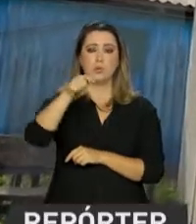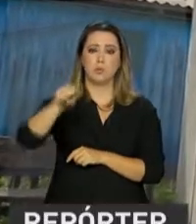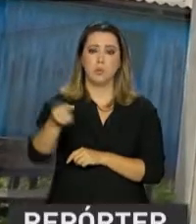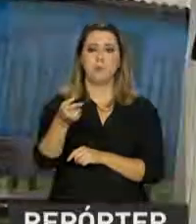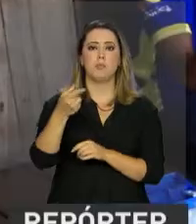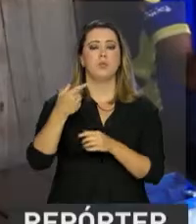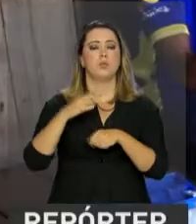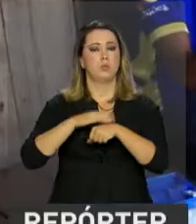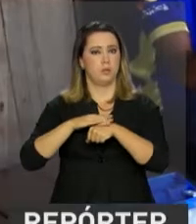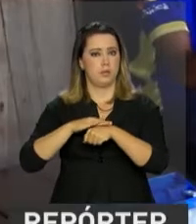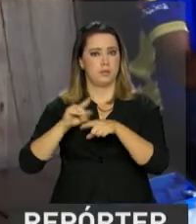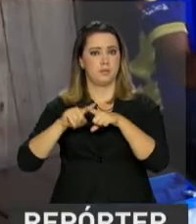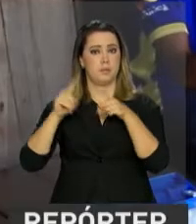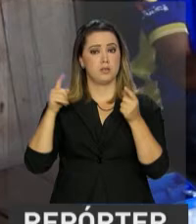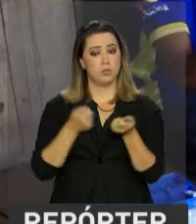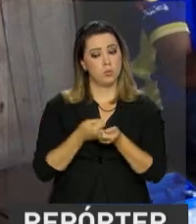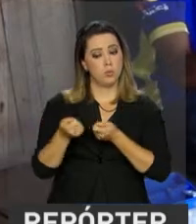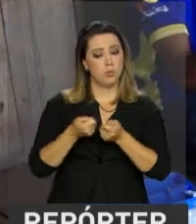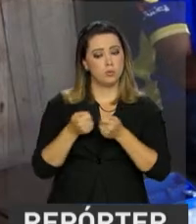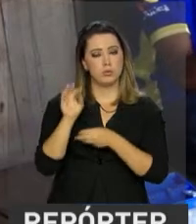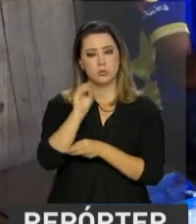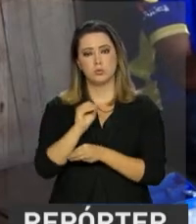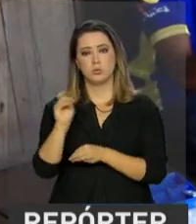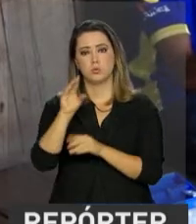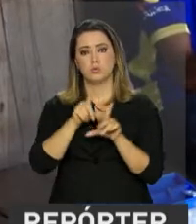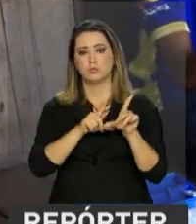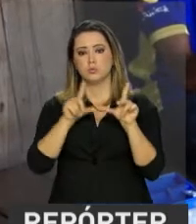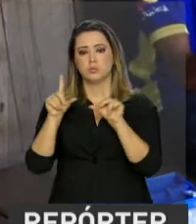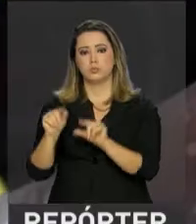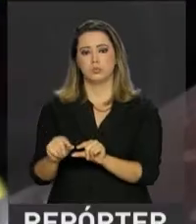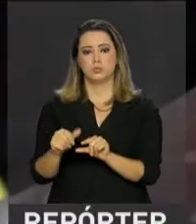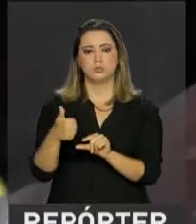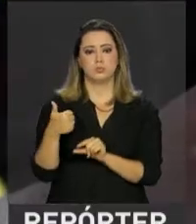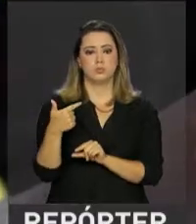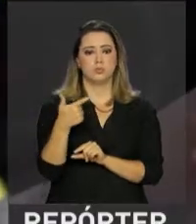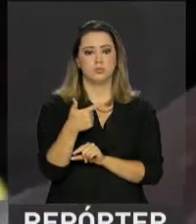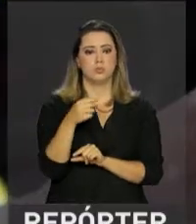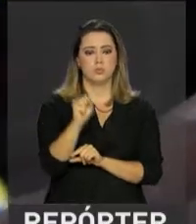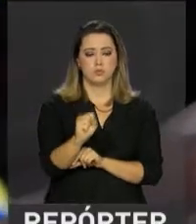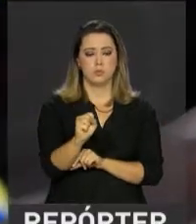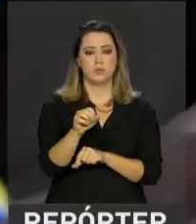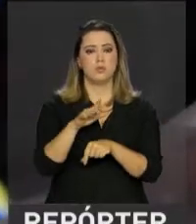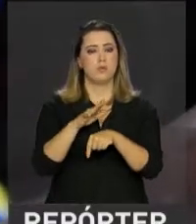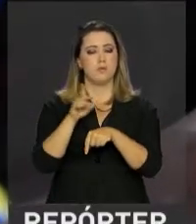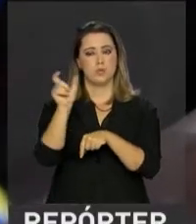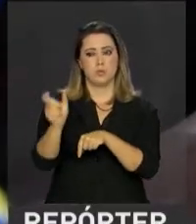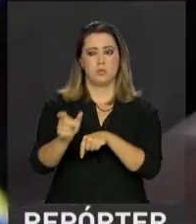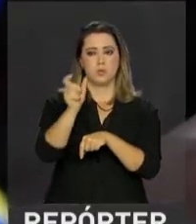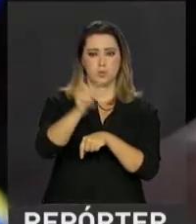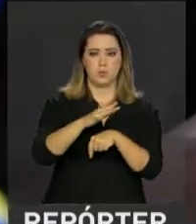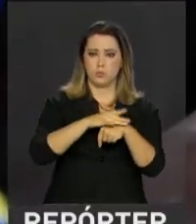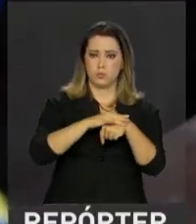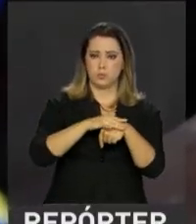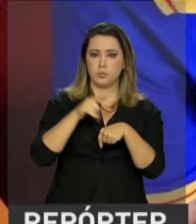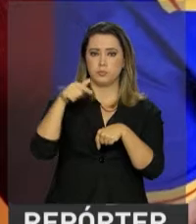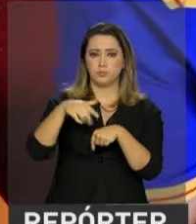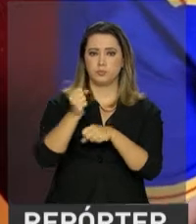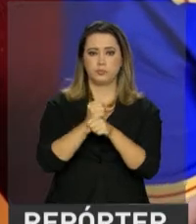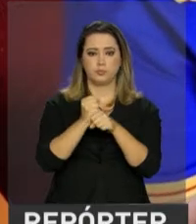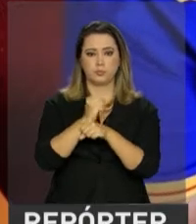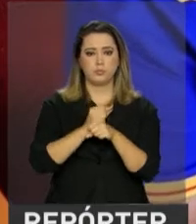casos mas com controle e tratamento caiu para apenas 128 doentes com malária em 2017